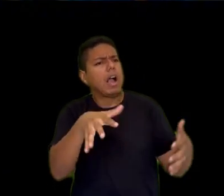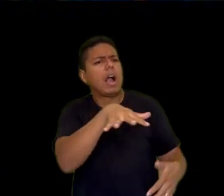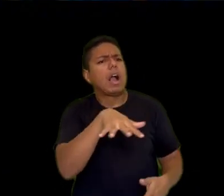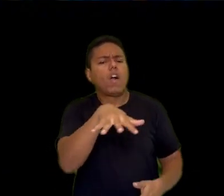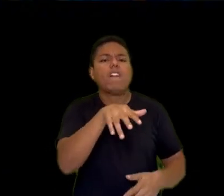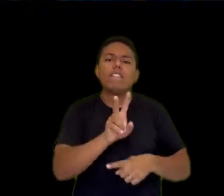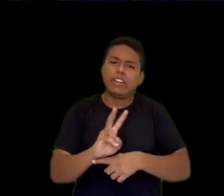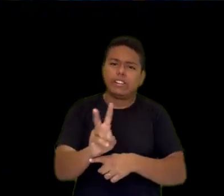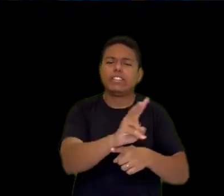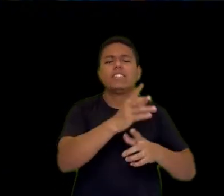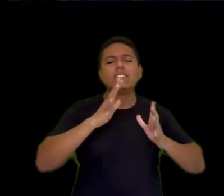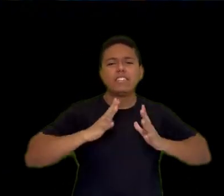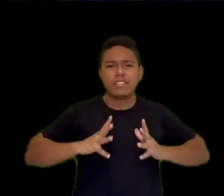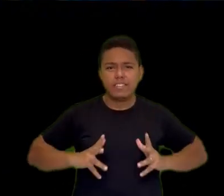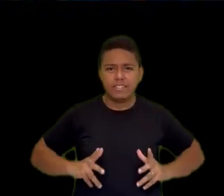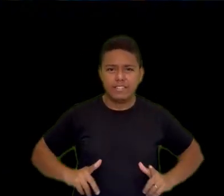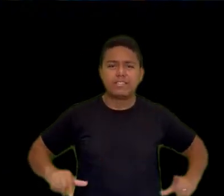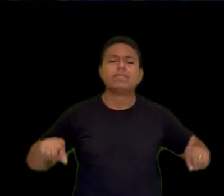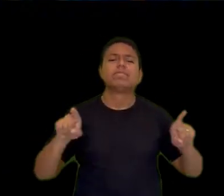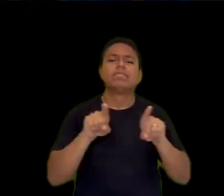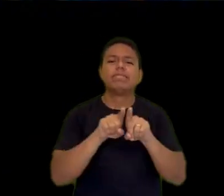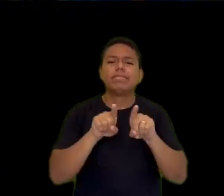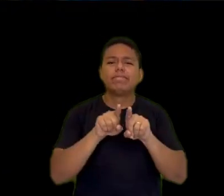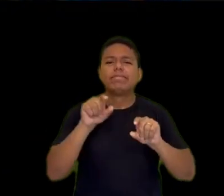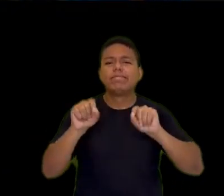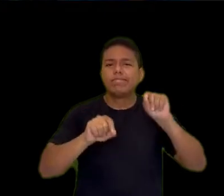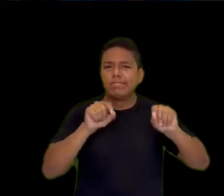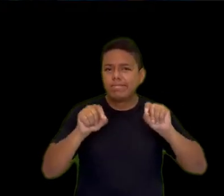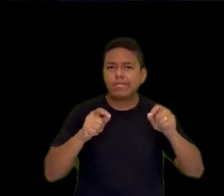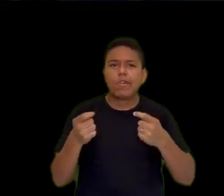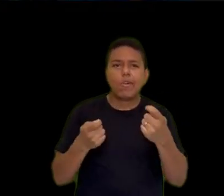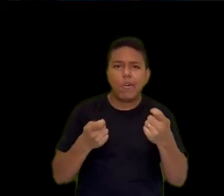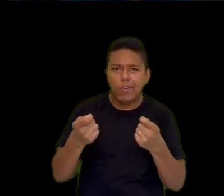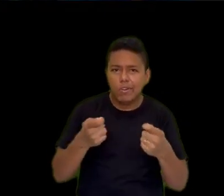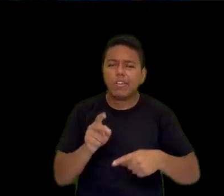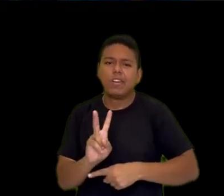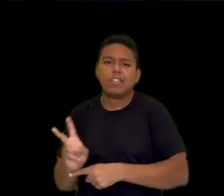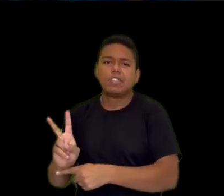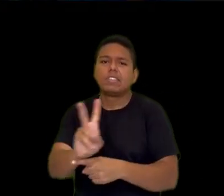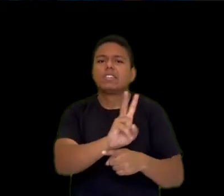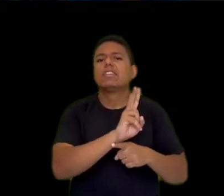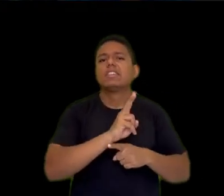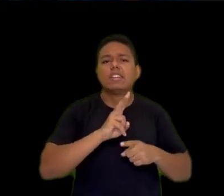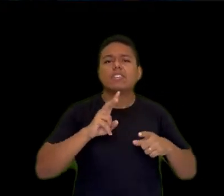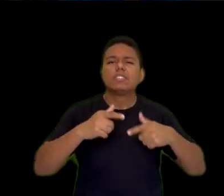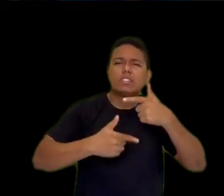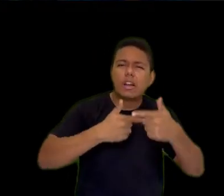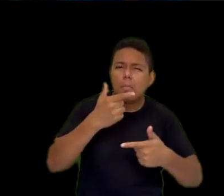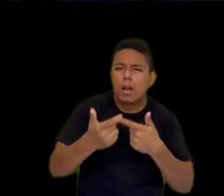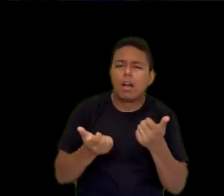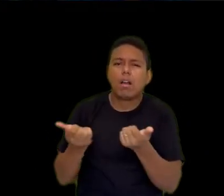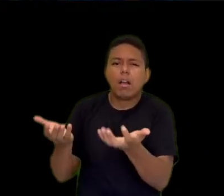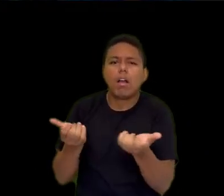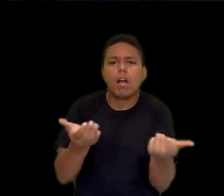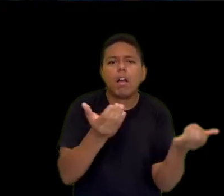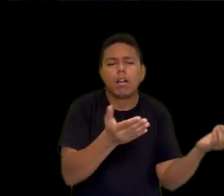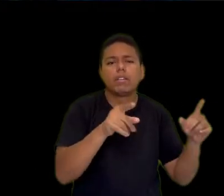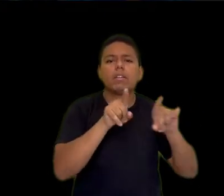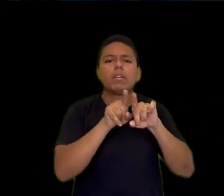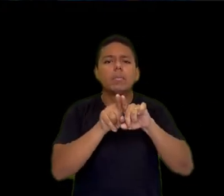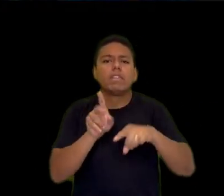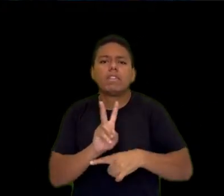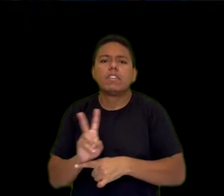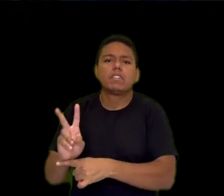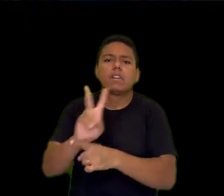compreendendo o controle e a fiscalização de serviços, produtos, substâncias de interesse para a saúde, fiscalização e inspeção de alimentos, águas e bebidas para consumo